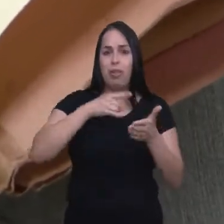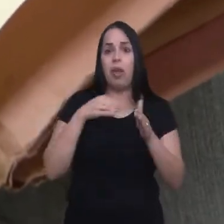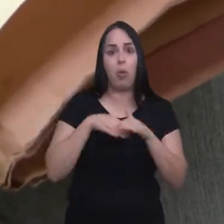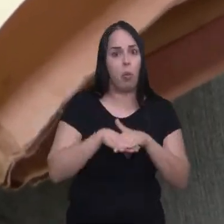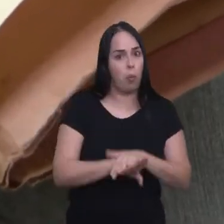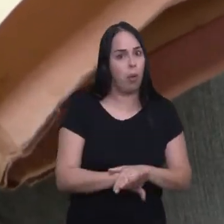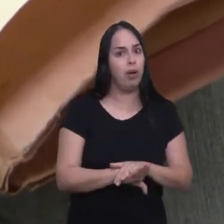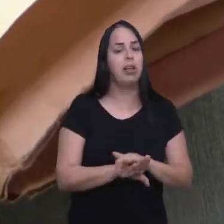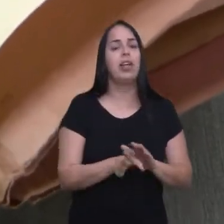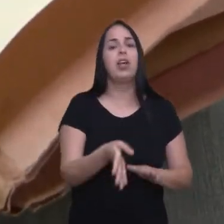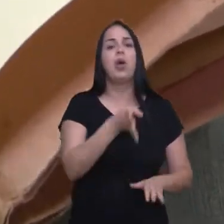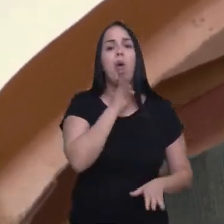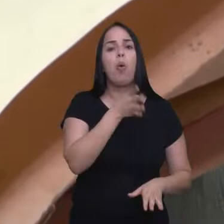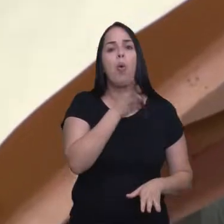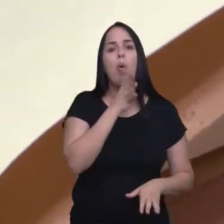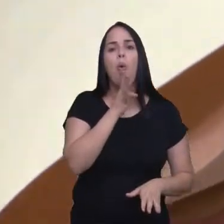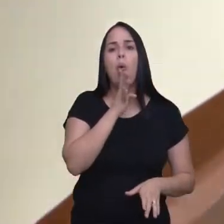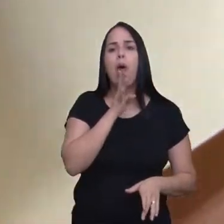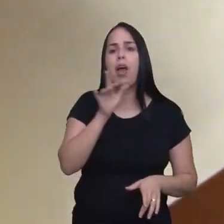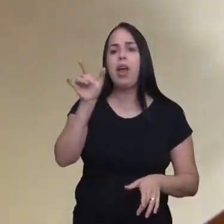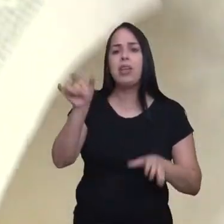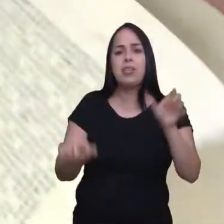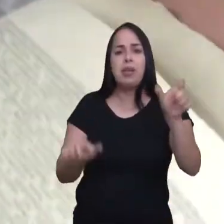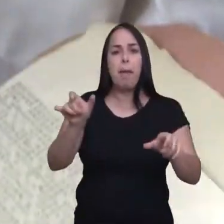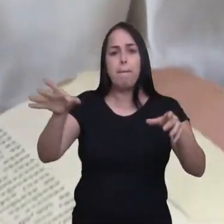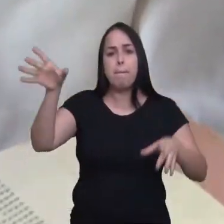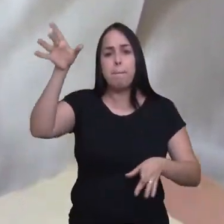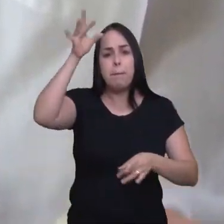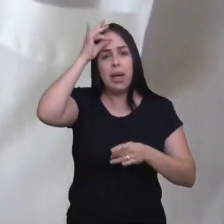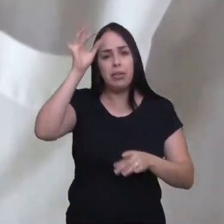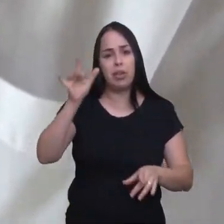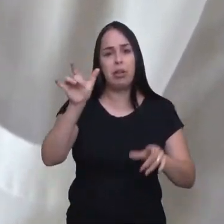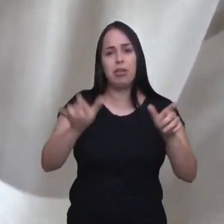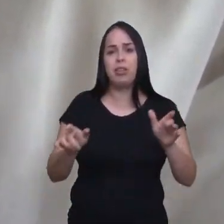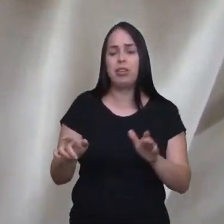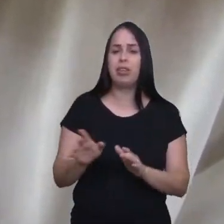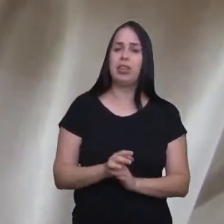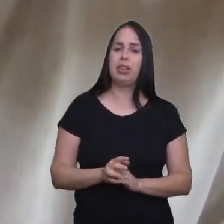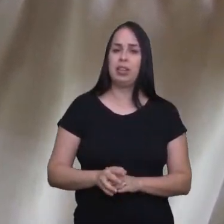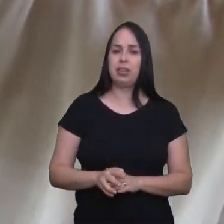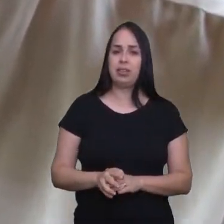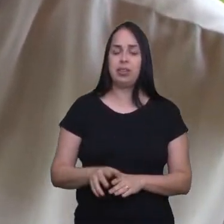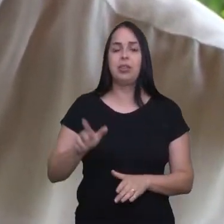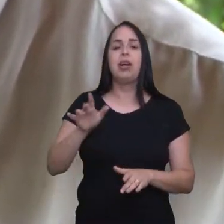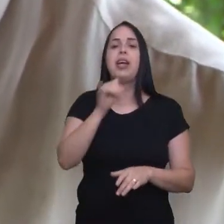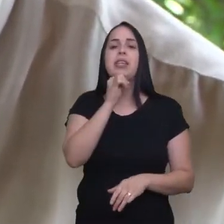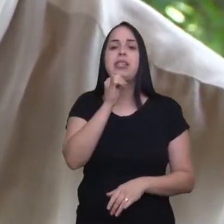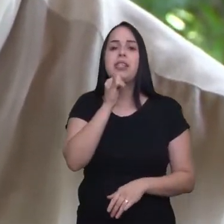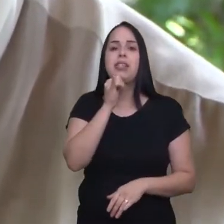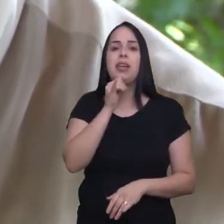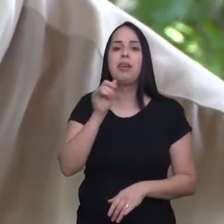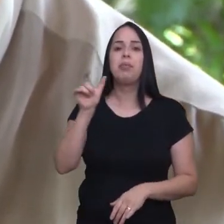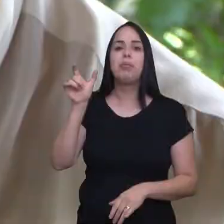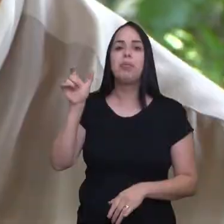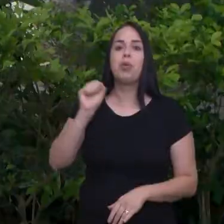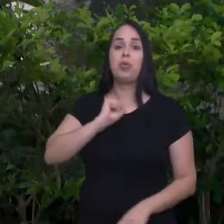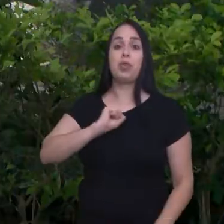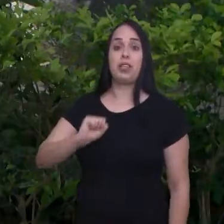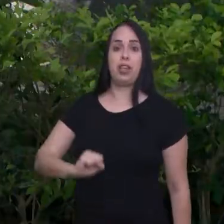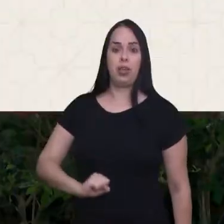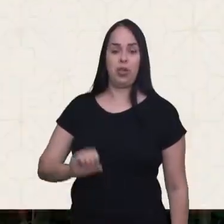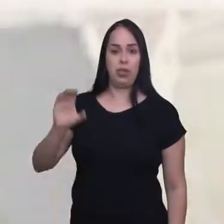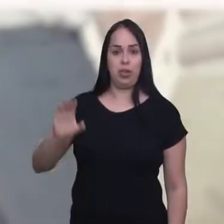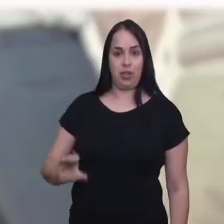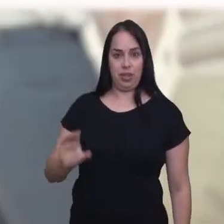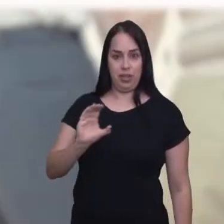documentos e conhece muitas figuras que foram essenciais para a história do bairro, como o Monsenhor Luiz Gonzaga Alves Cavalheiro. Quando